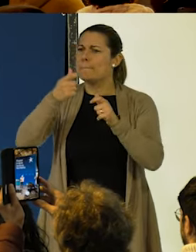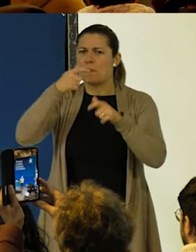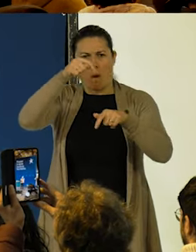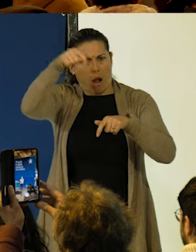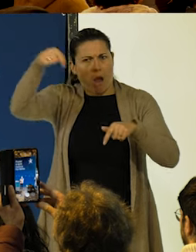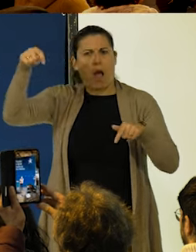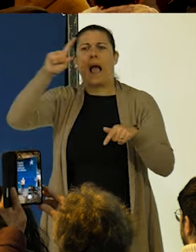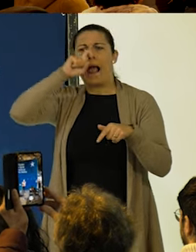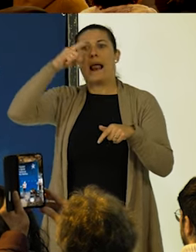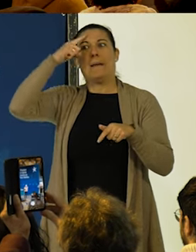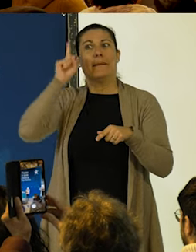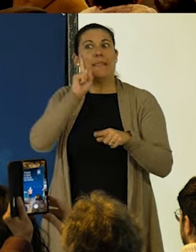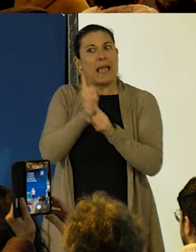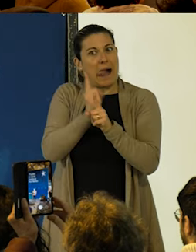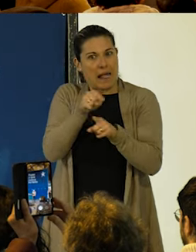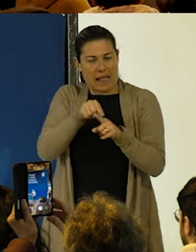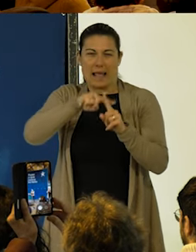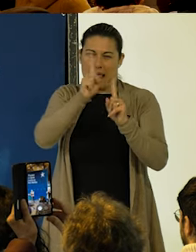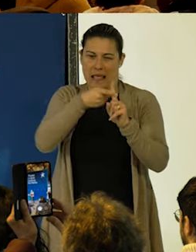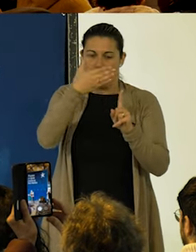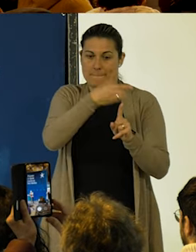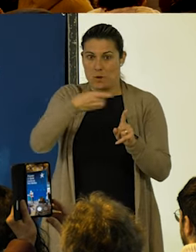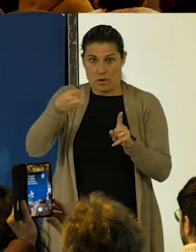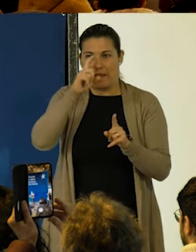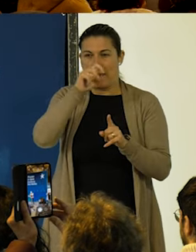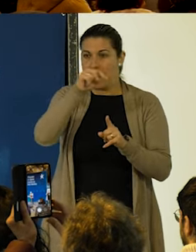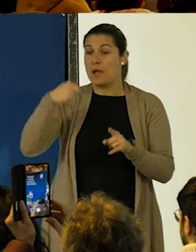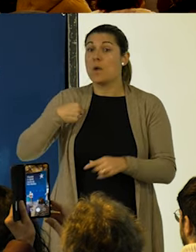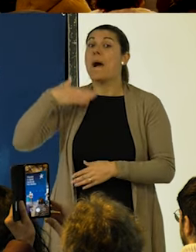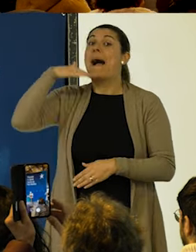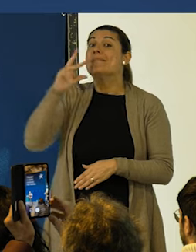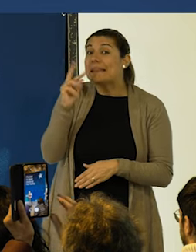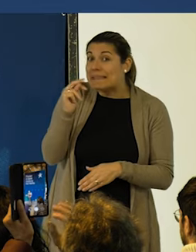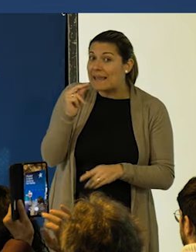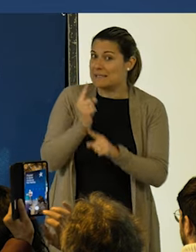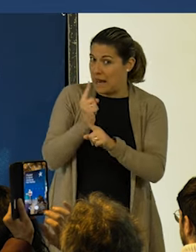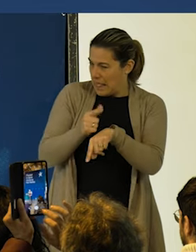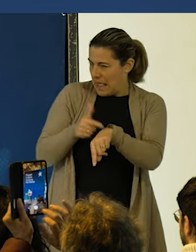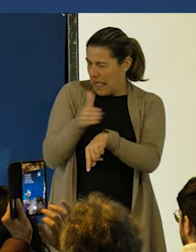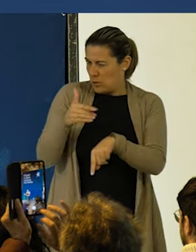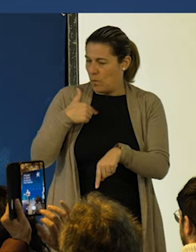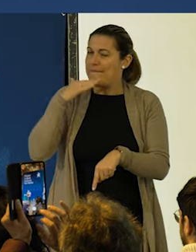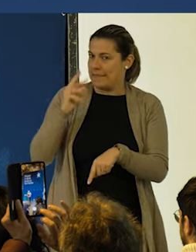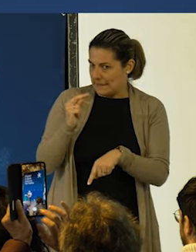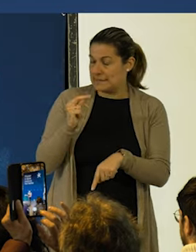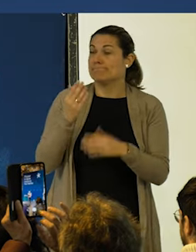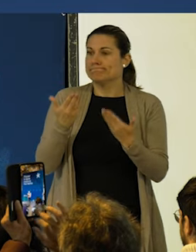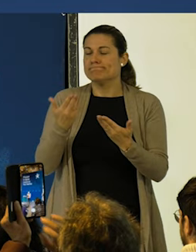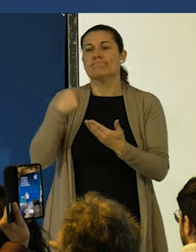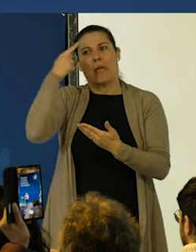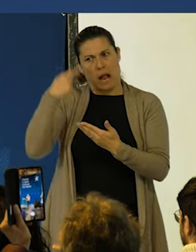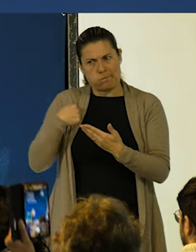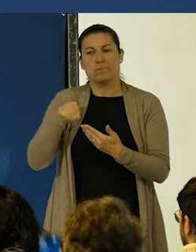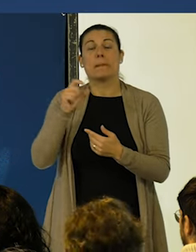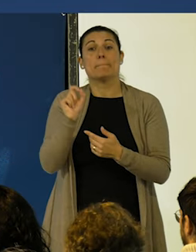sala que se lembram desse momento em 1999. Eu tinha 13 anos nessa altura, mas sei que a primeira